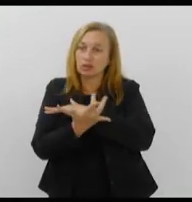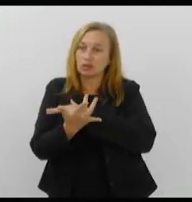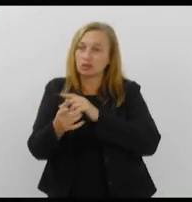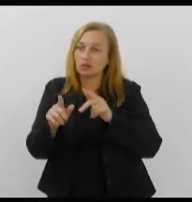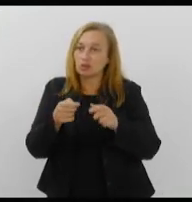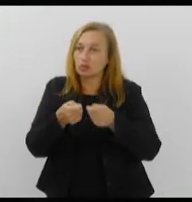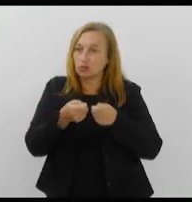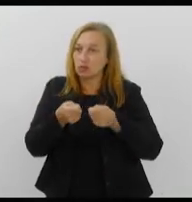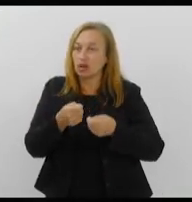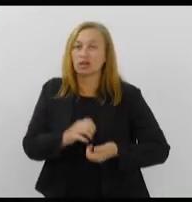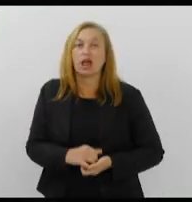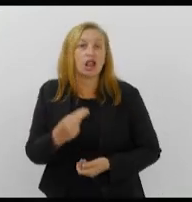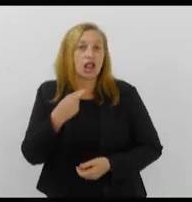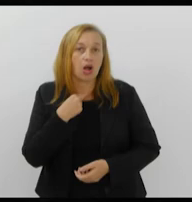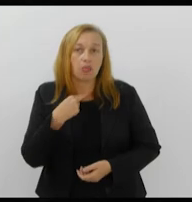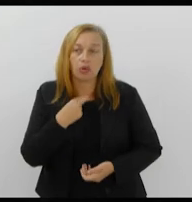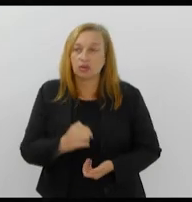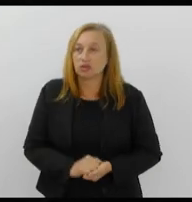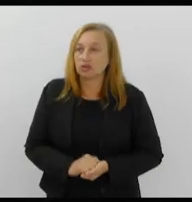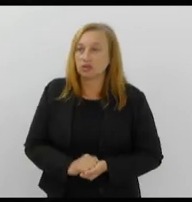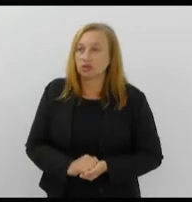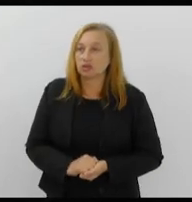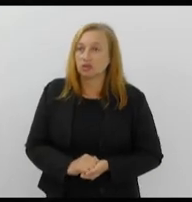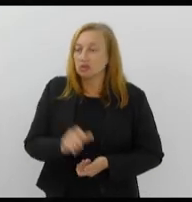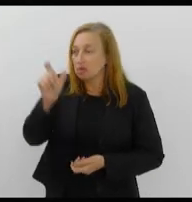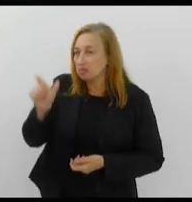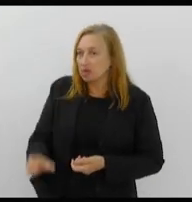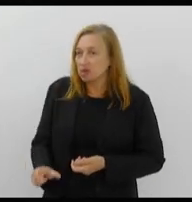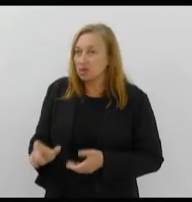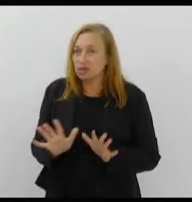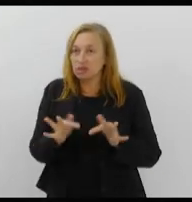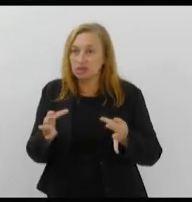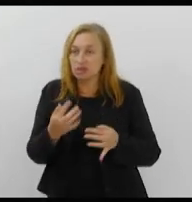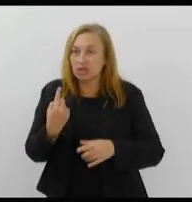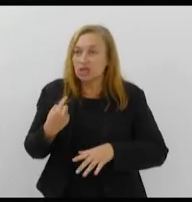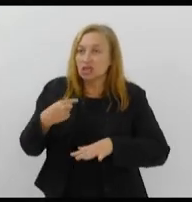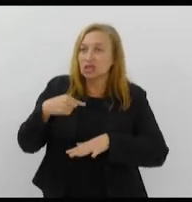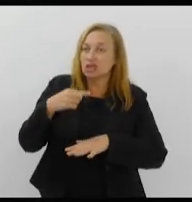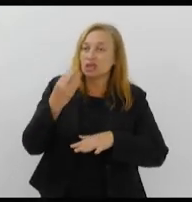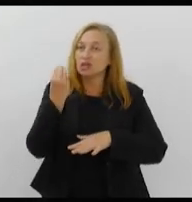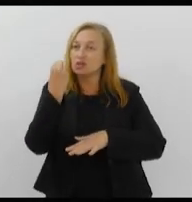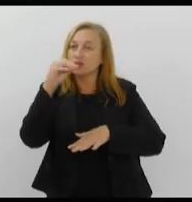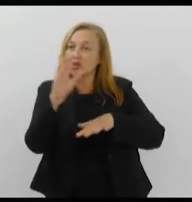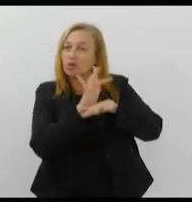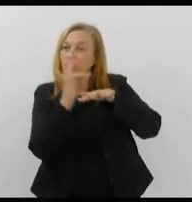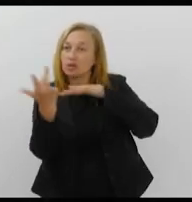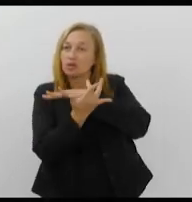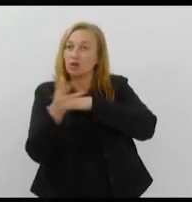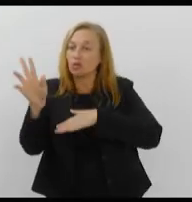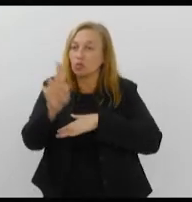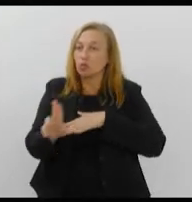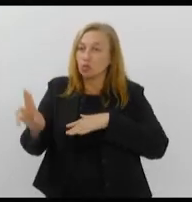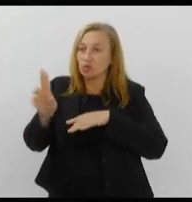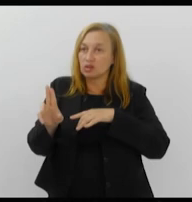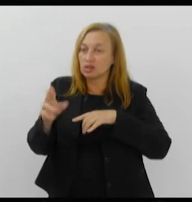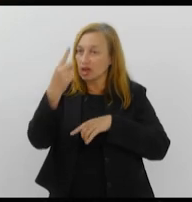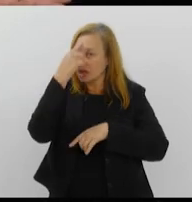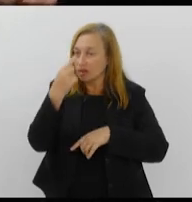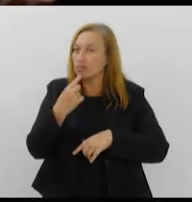regulamentada. Não pode uma pessoa simplesmente ir para a rede social, usar a imagem da outra de